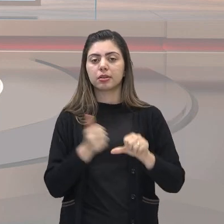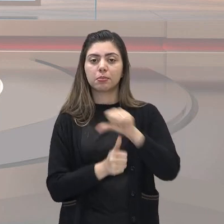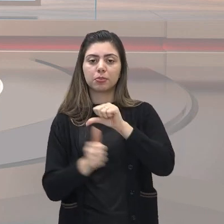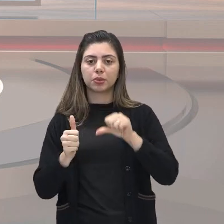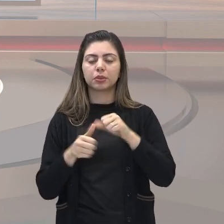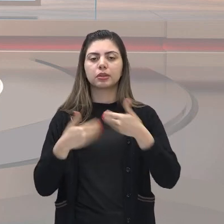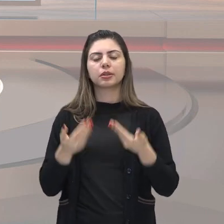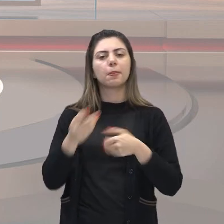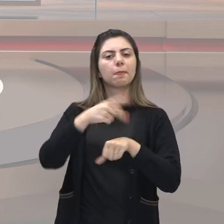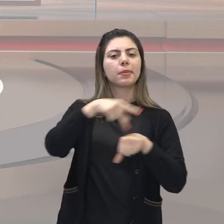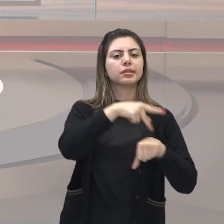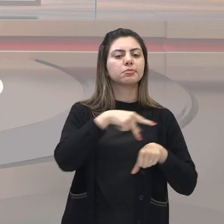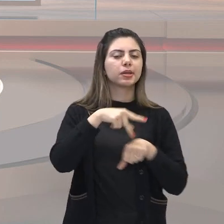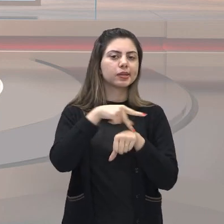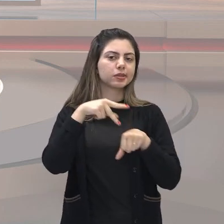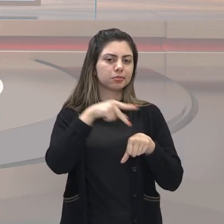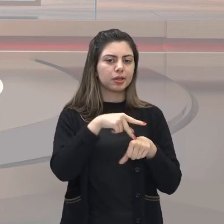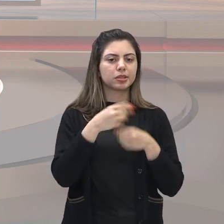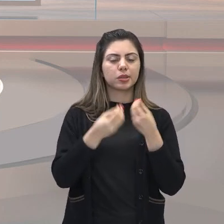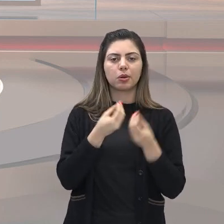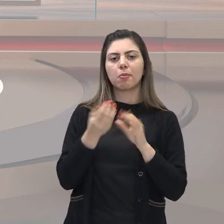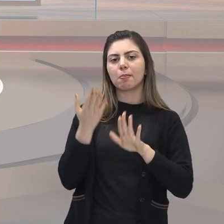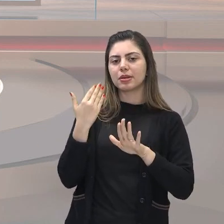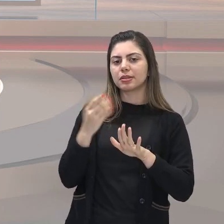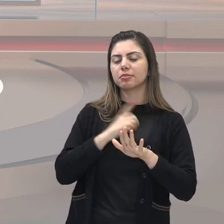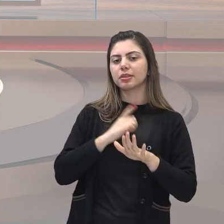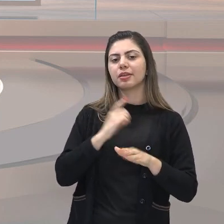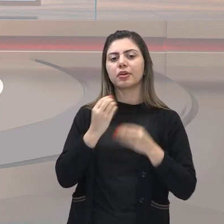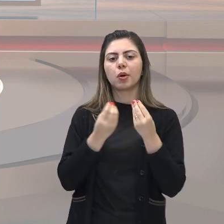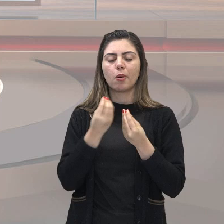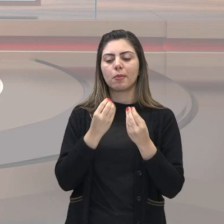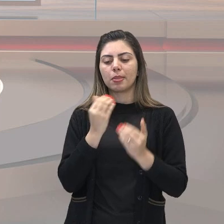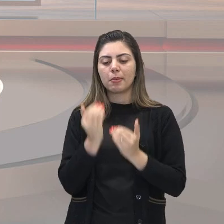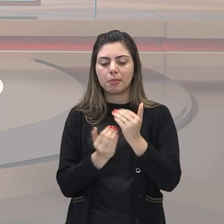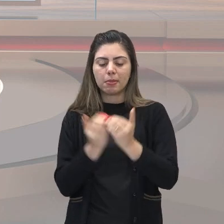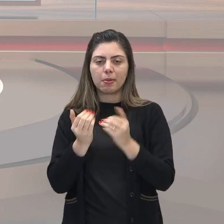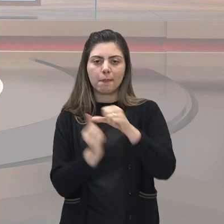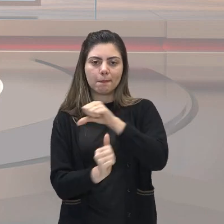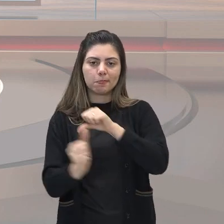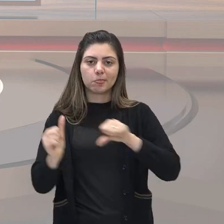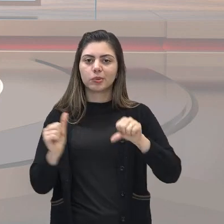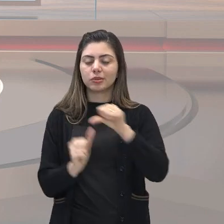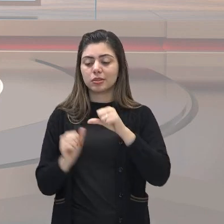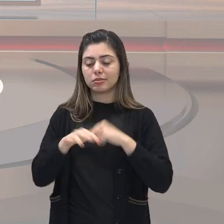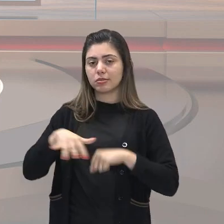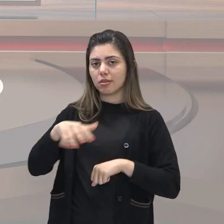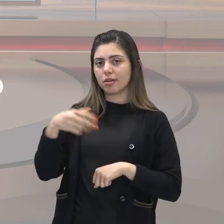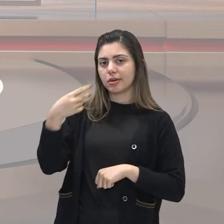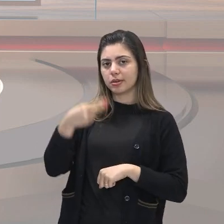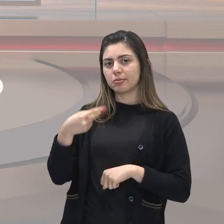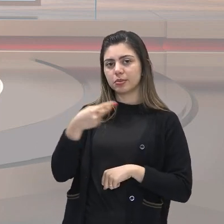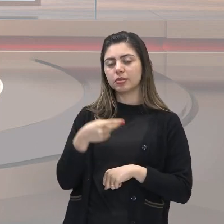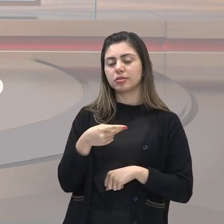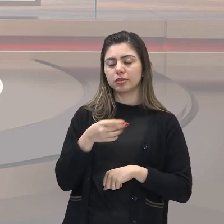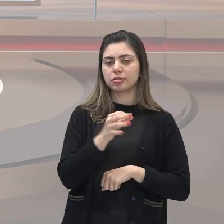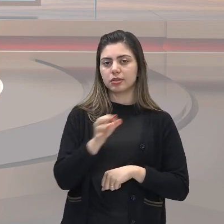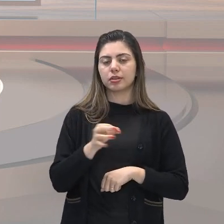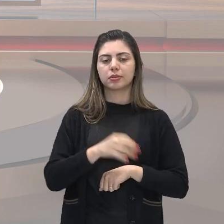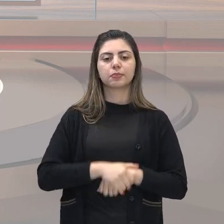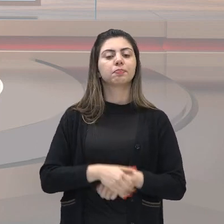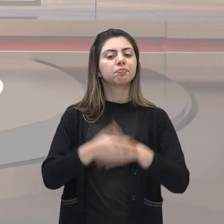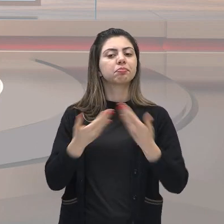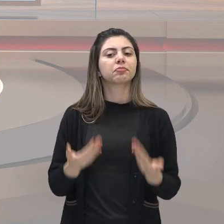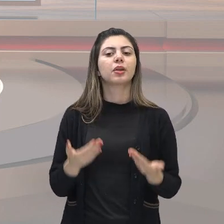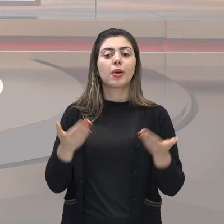países, agora países e nações passaram por esse processo de remodelação política da nação,